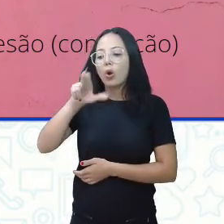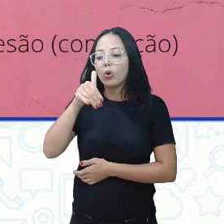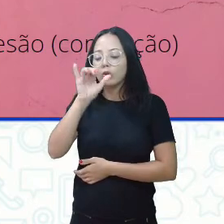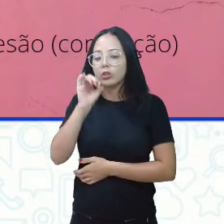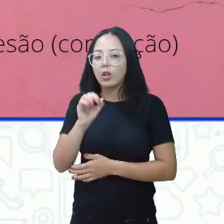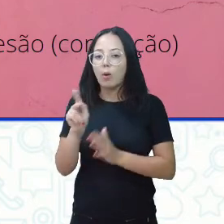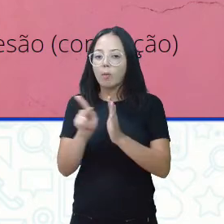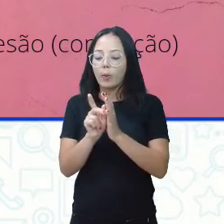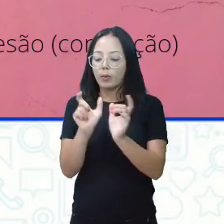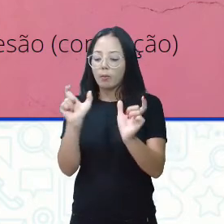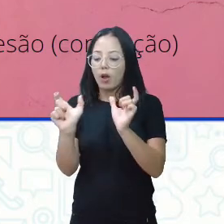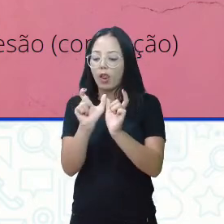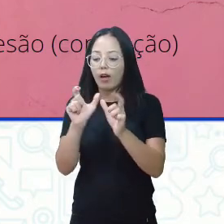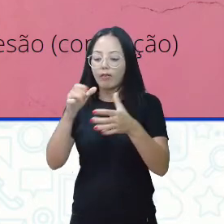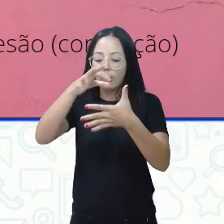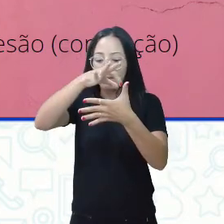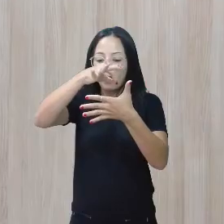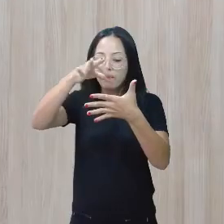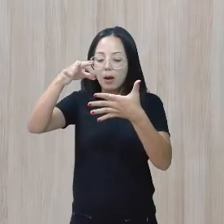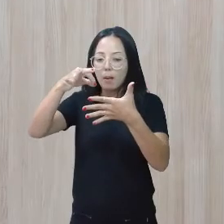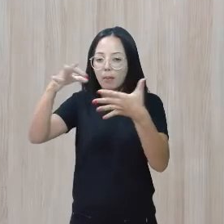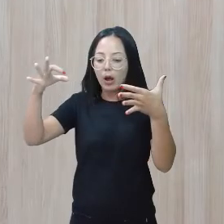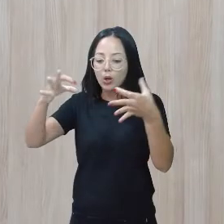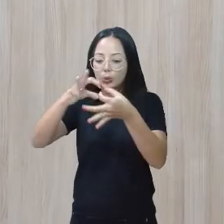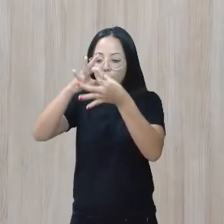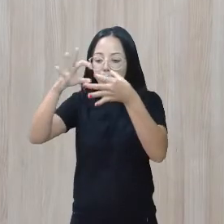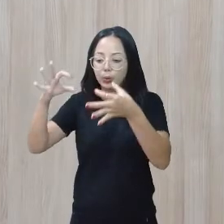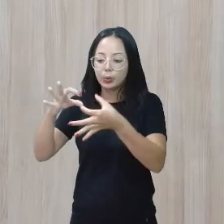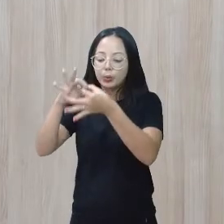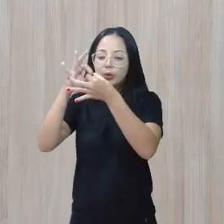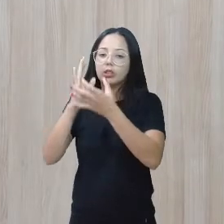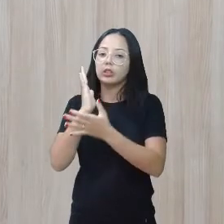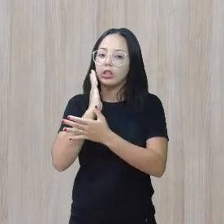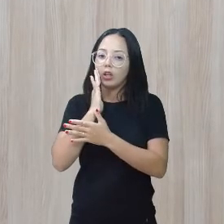palavrinhas, né, invariáveis que fazem a ligação aí